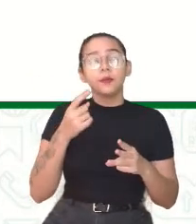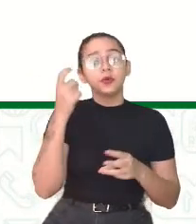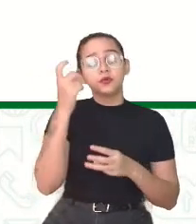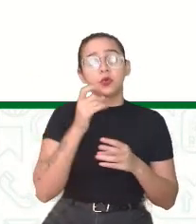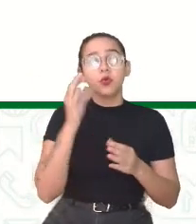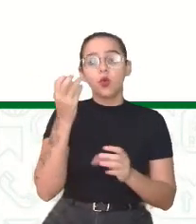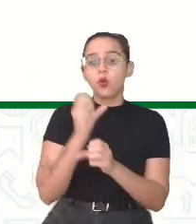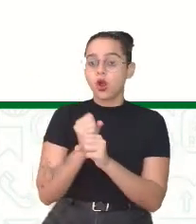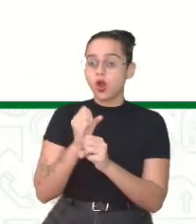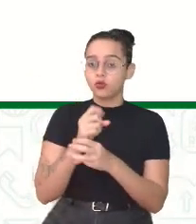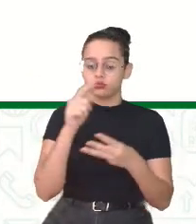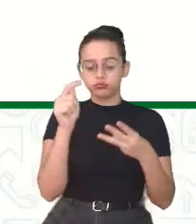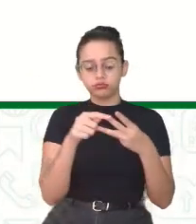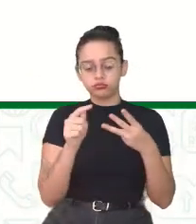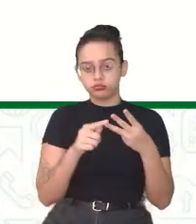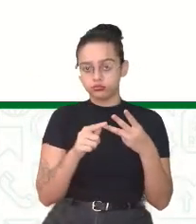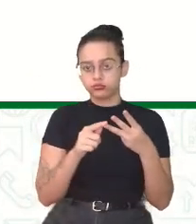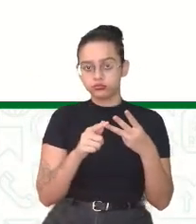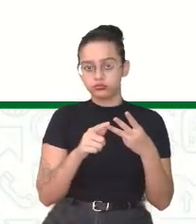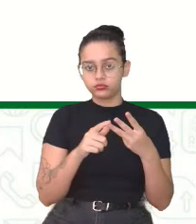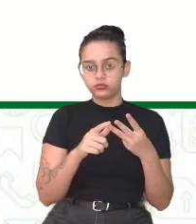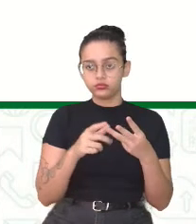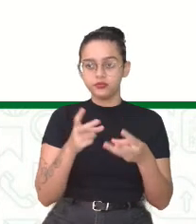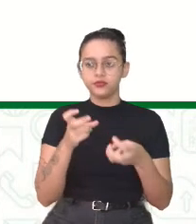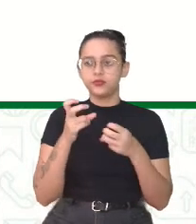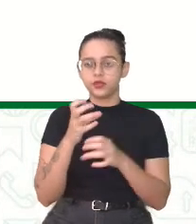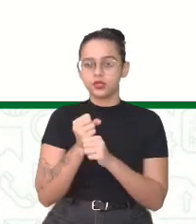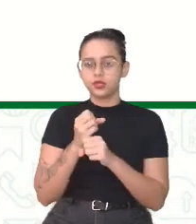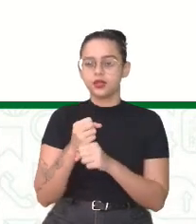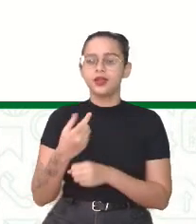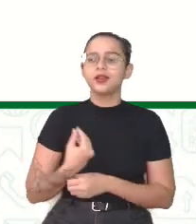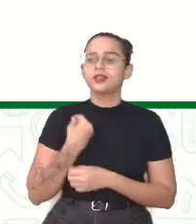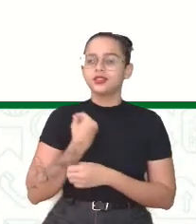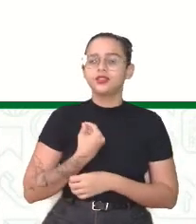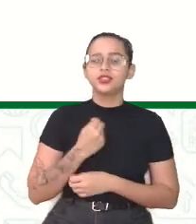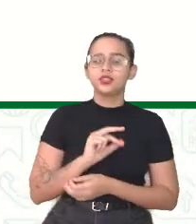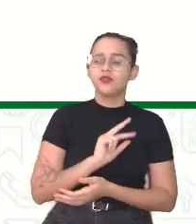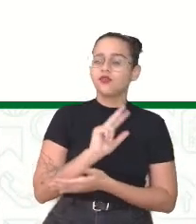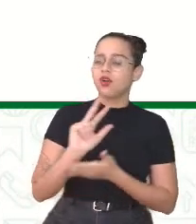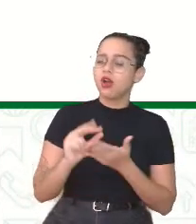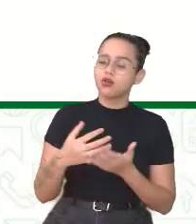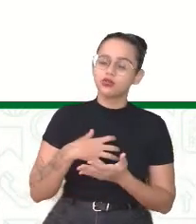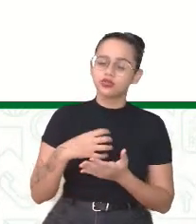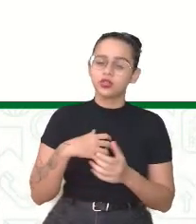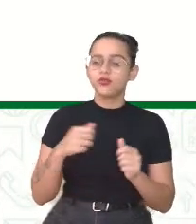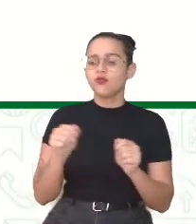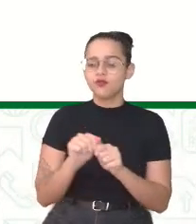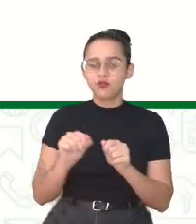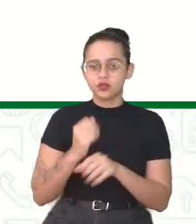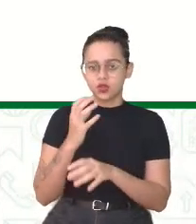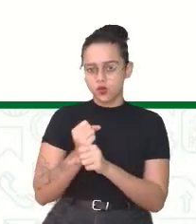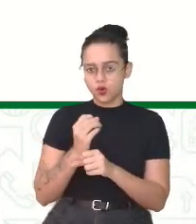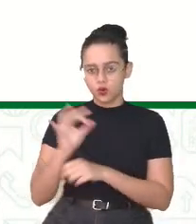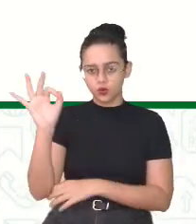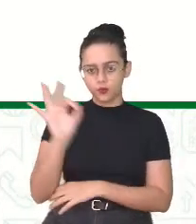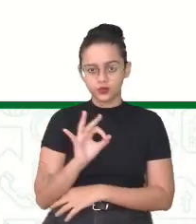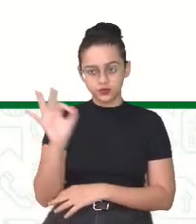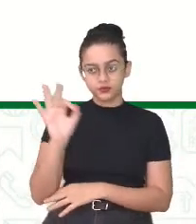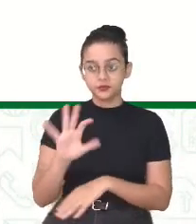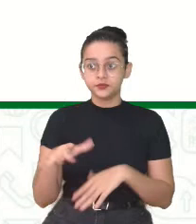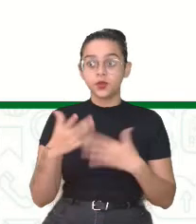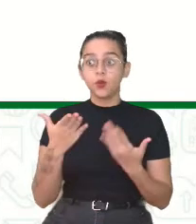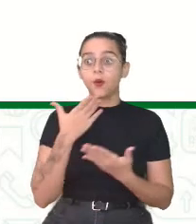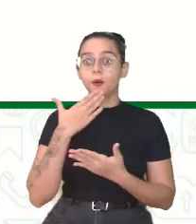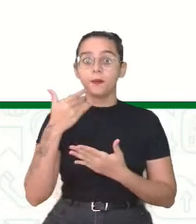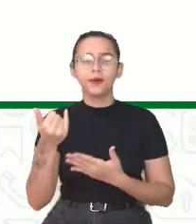porcentagem. Observa que eu usei cálculos, né, no plural, porque existem várias formas de você fazer o cálculo percentual. E qual seria